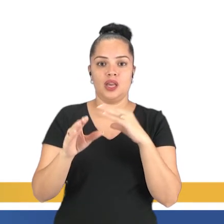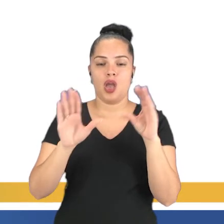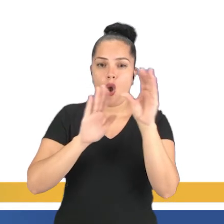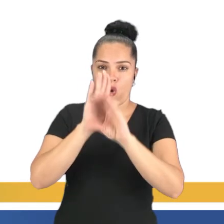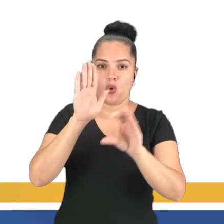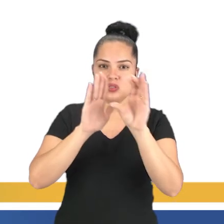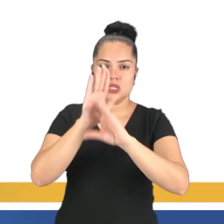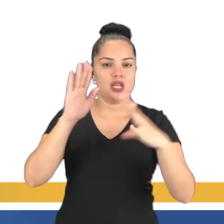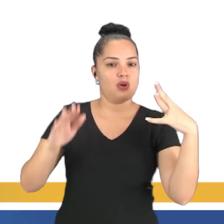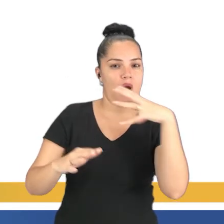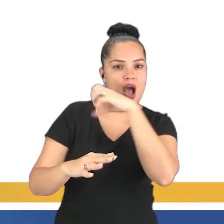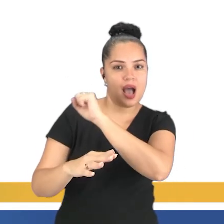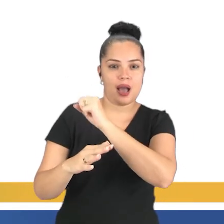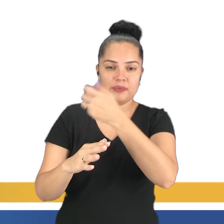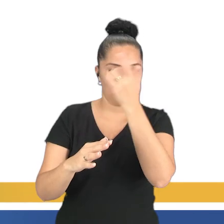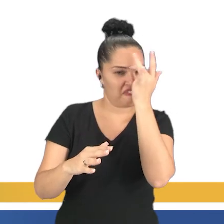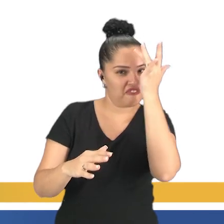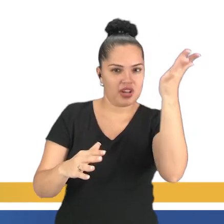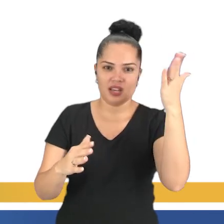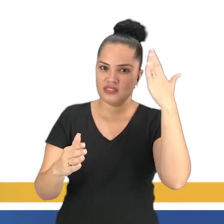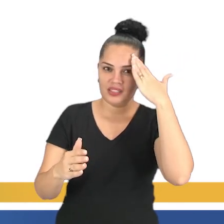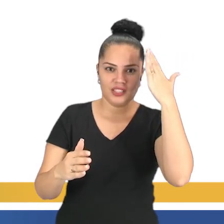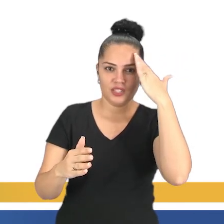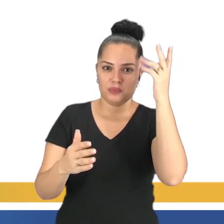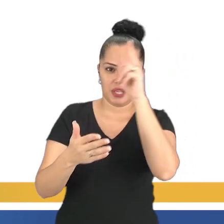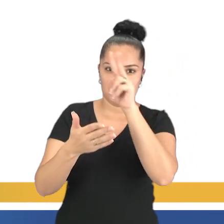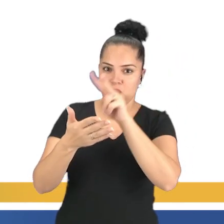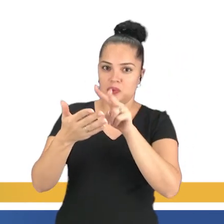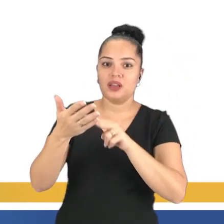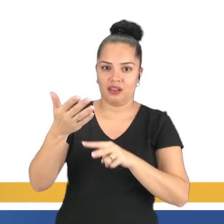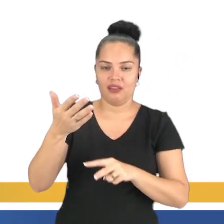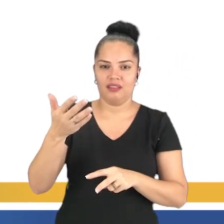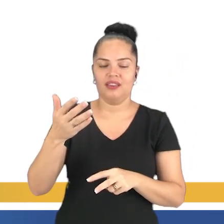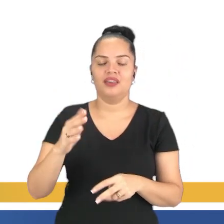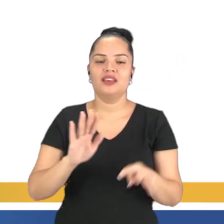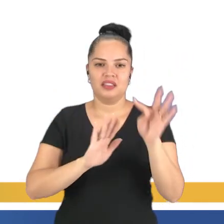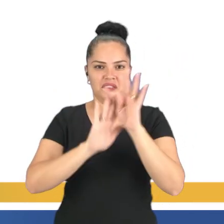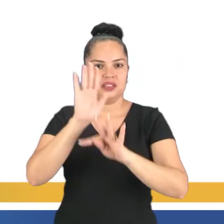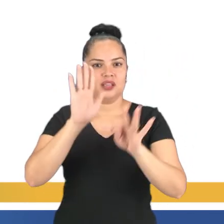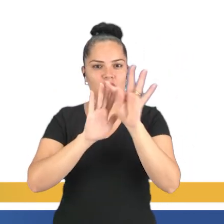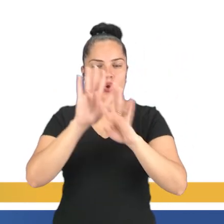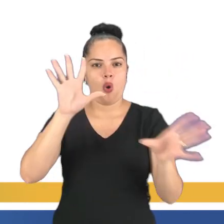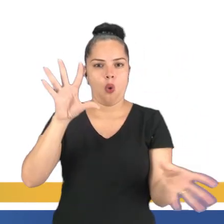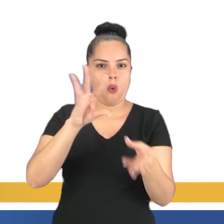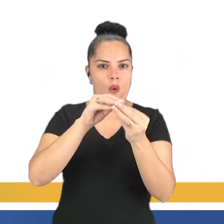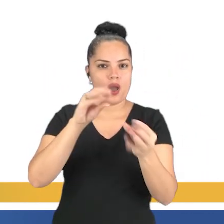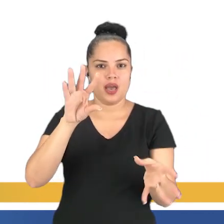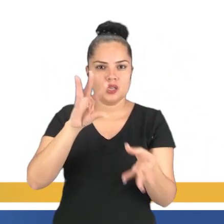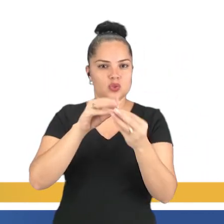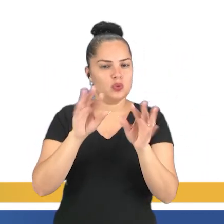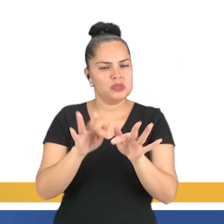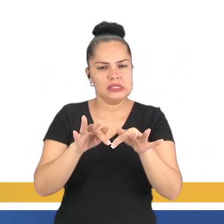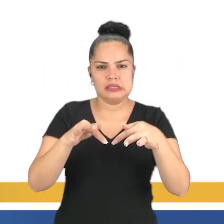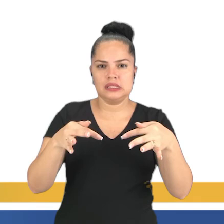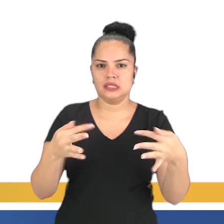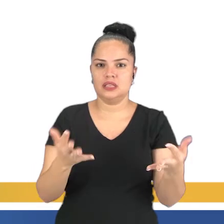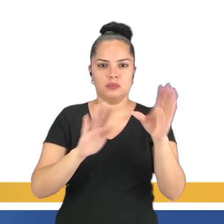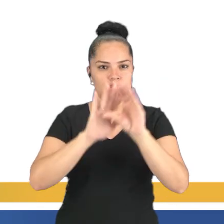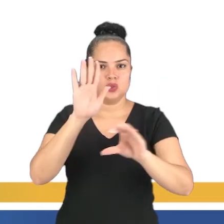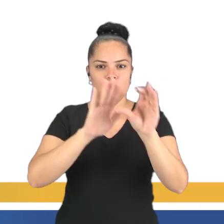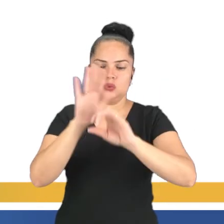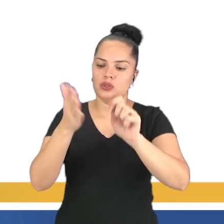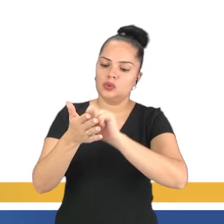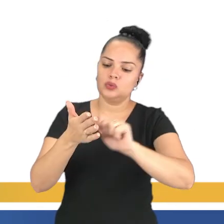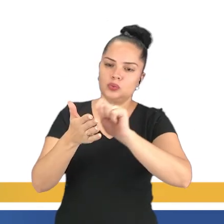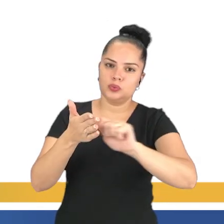fácil, garantindo maior entendimento ao leitor. Normalmente, o texto verbal funciona como um resumo didático e simples do conteúdo escrito que